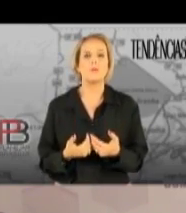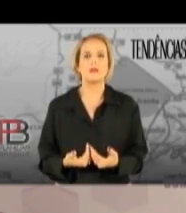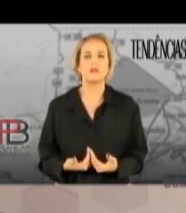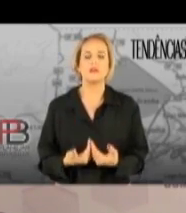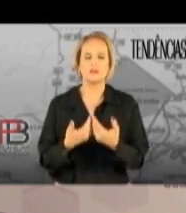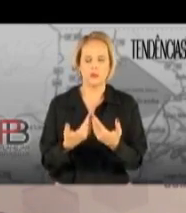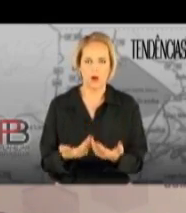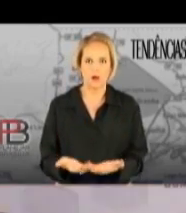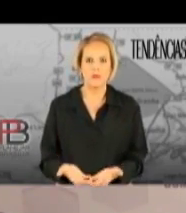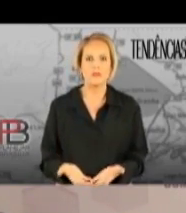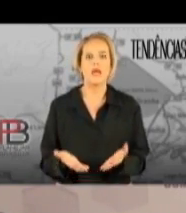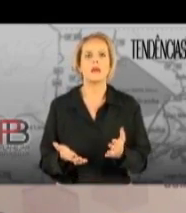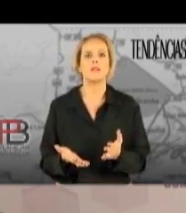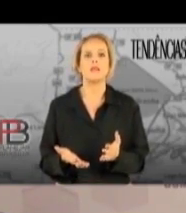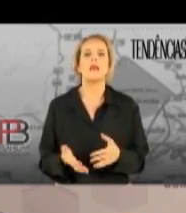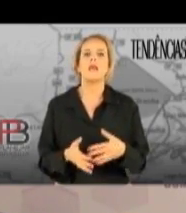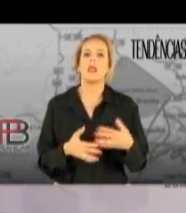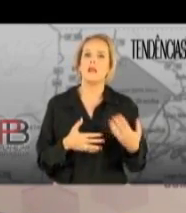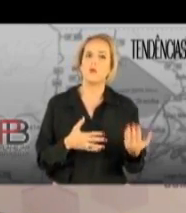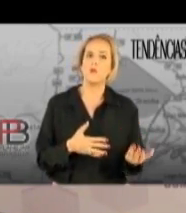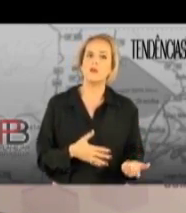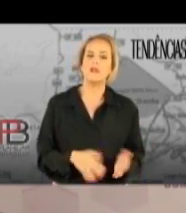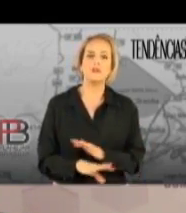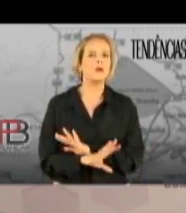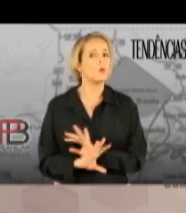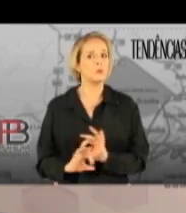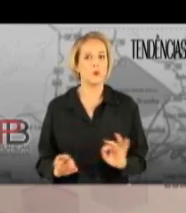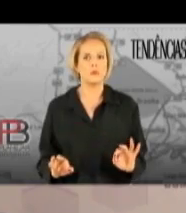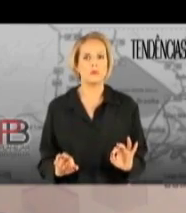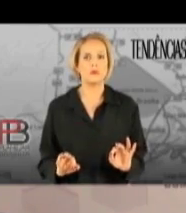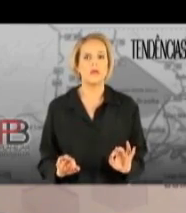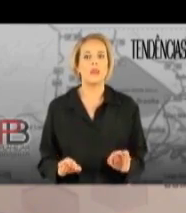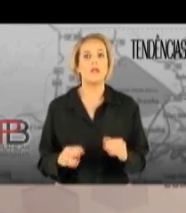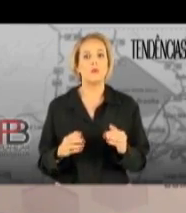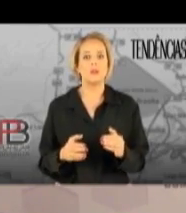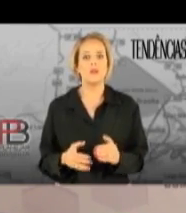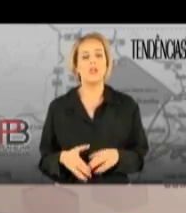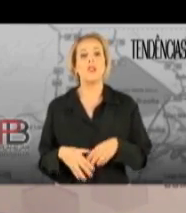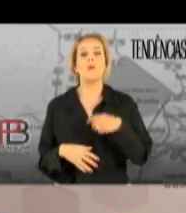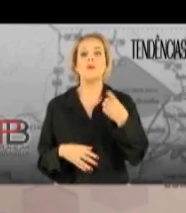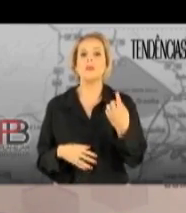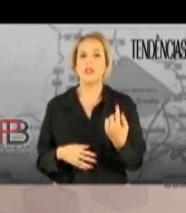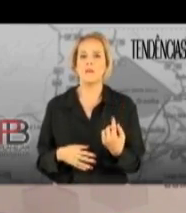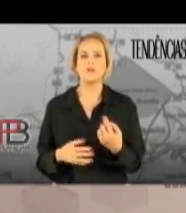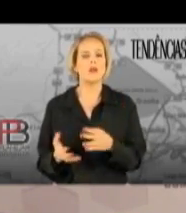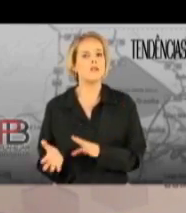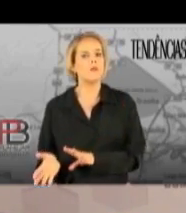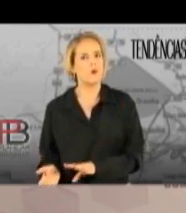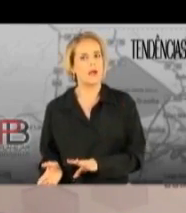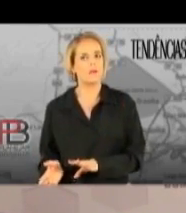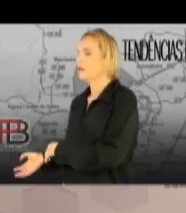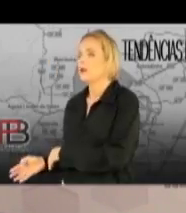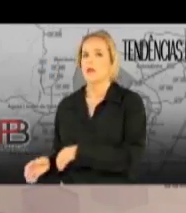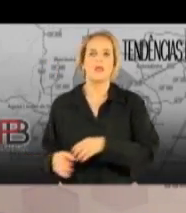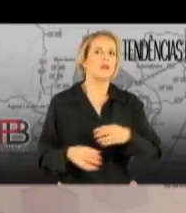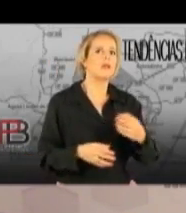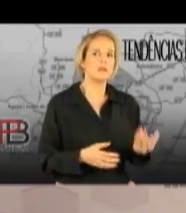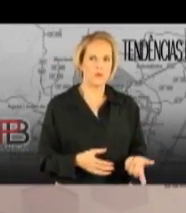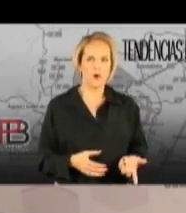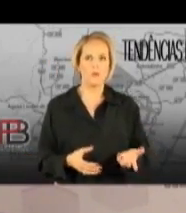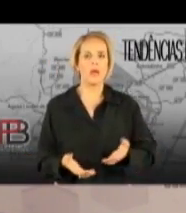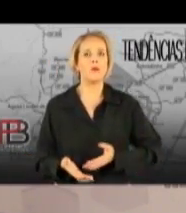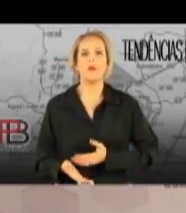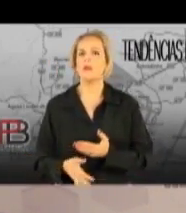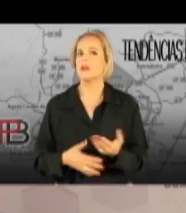foram estabelecidas novas regras, em concordância com todos, inclusive em que um dos temas ficaria de fora.